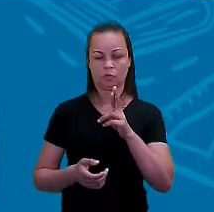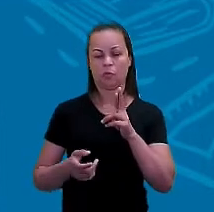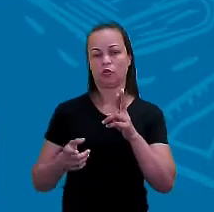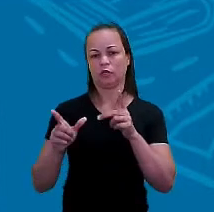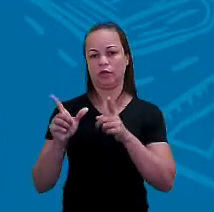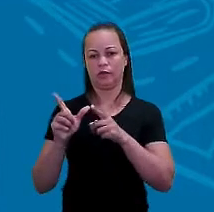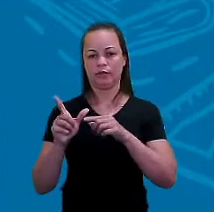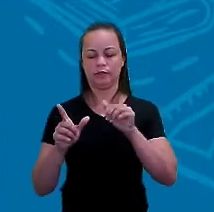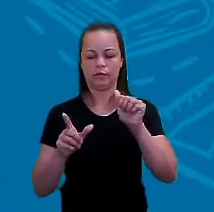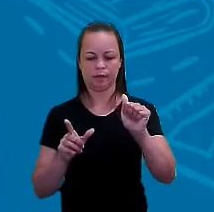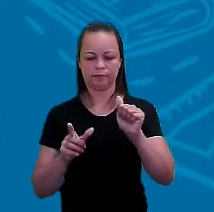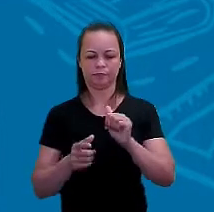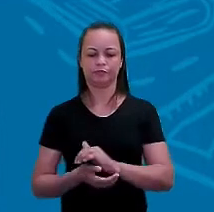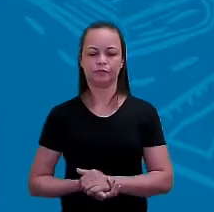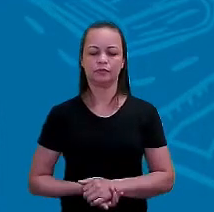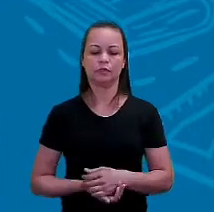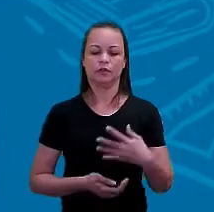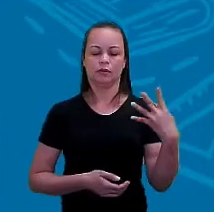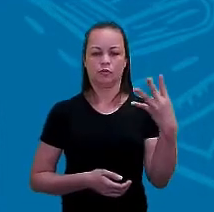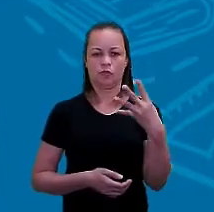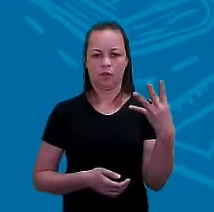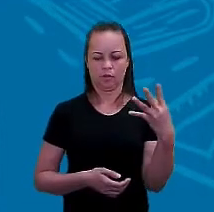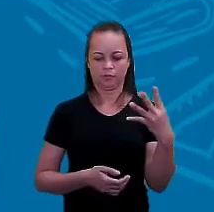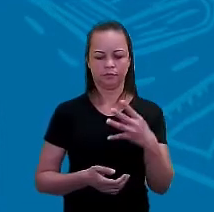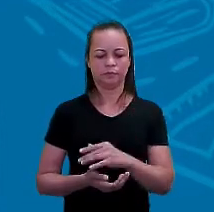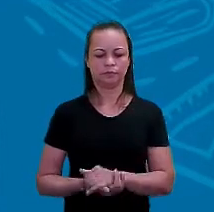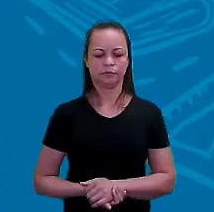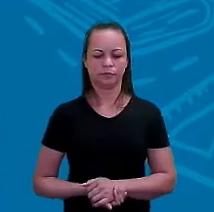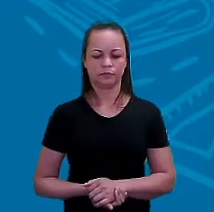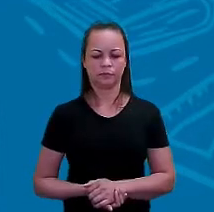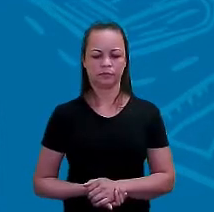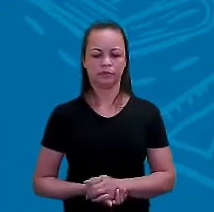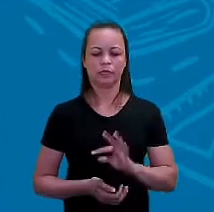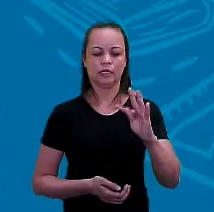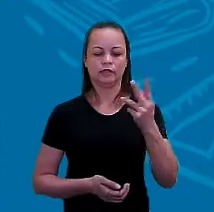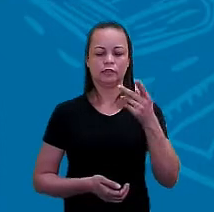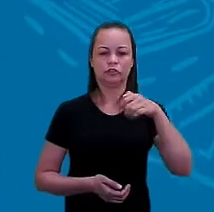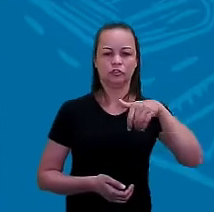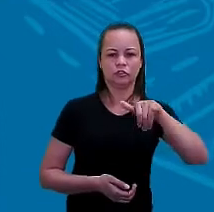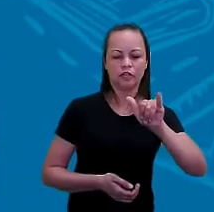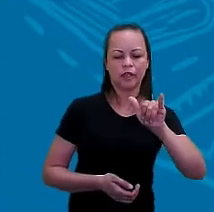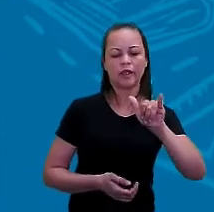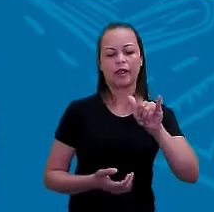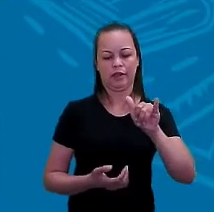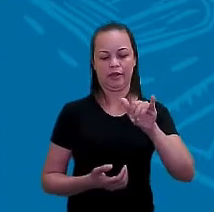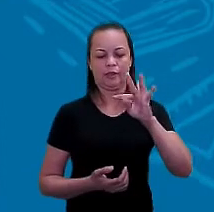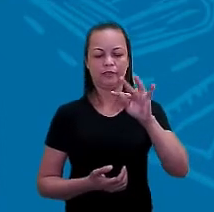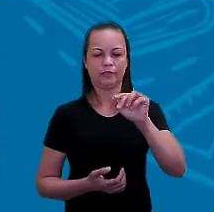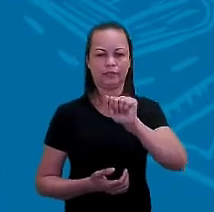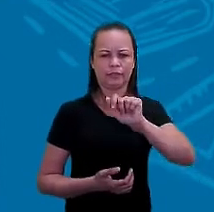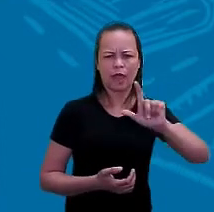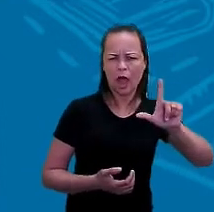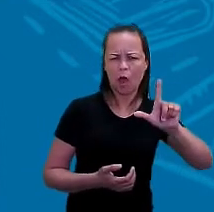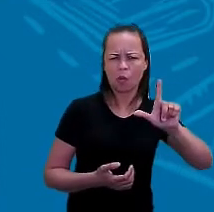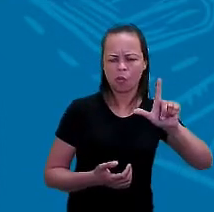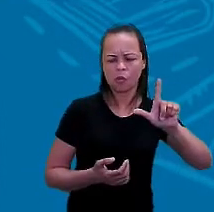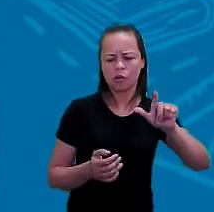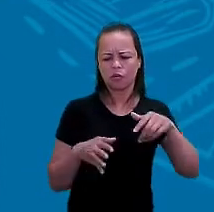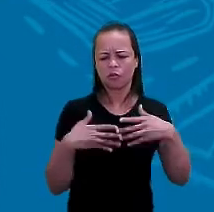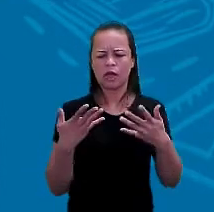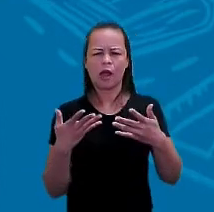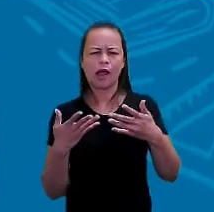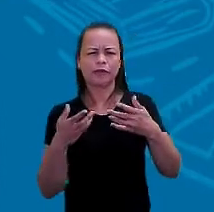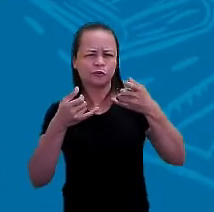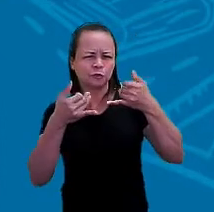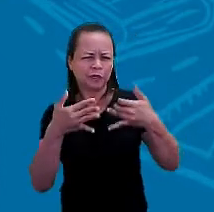A. Let's continue. They tall. They tall. Lembra que lá no texto apareceu alguma coisa falando tall? She's